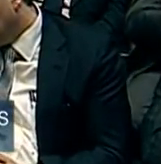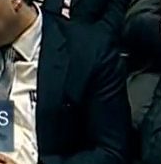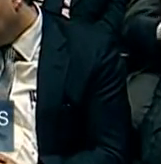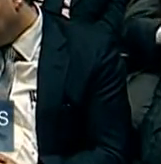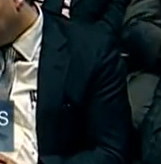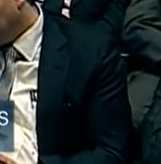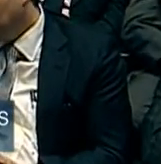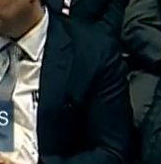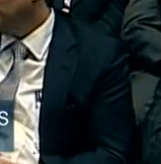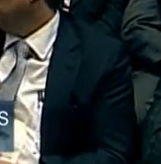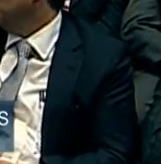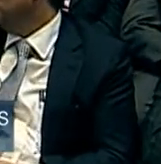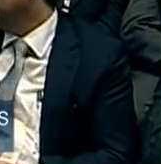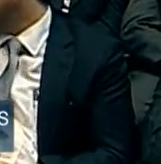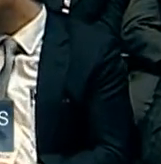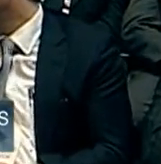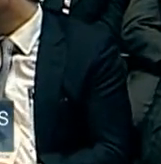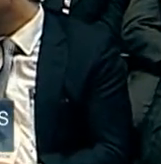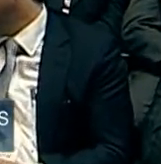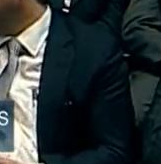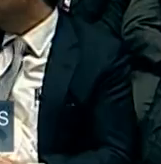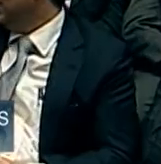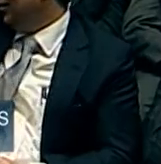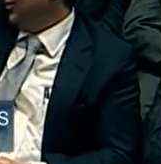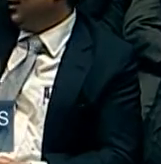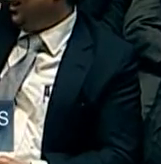bom pro país inteiro.